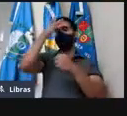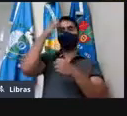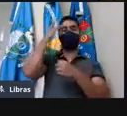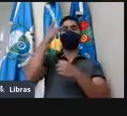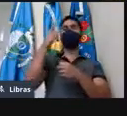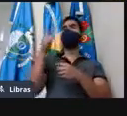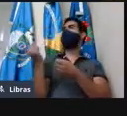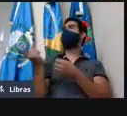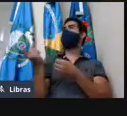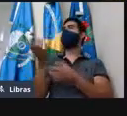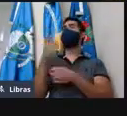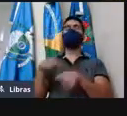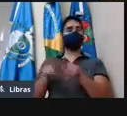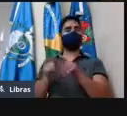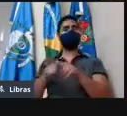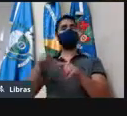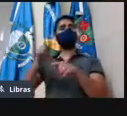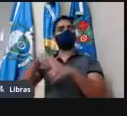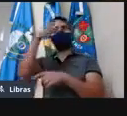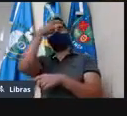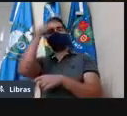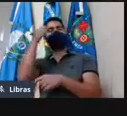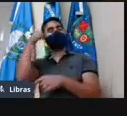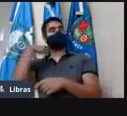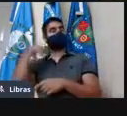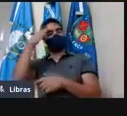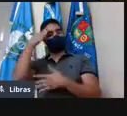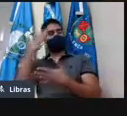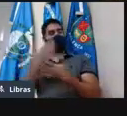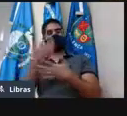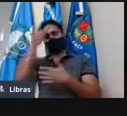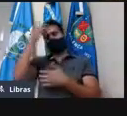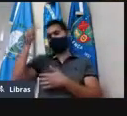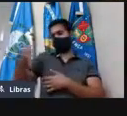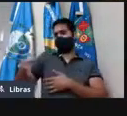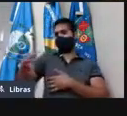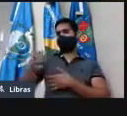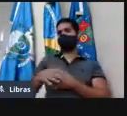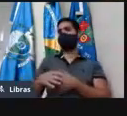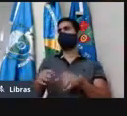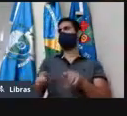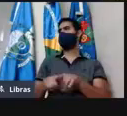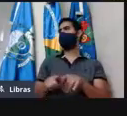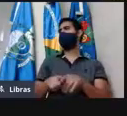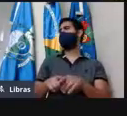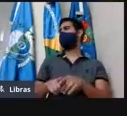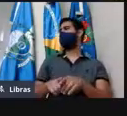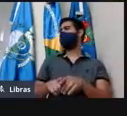que eu lhe direi quem és. Então, eu acredito que o Fernandinho, por ser uma pessoa honesta, e pegou uma